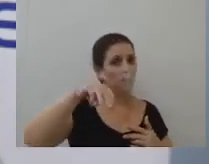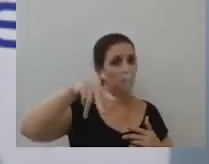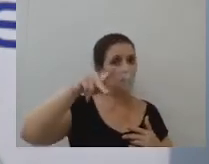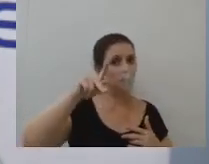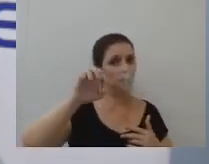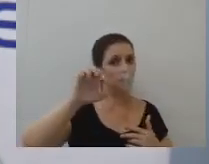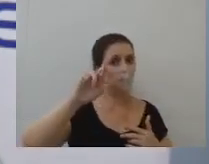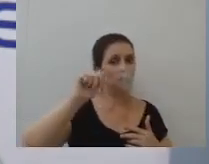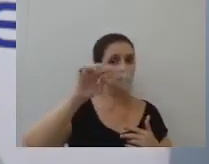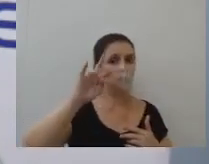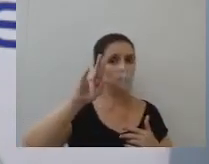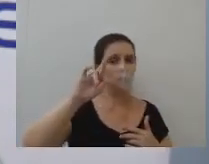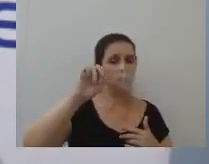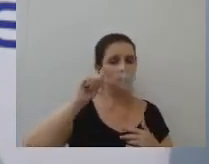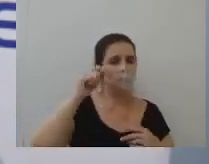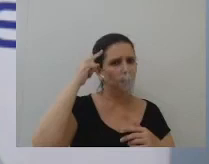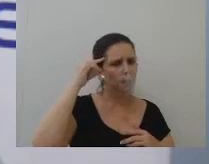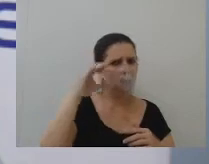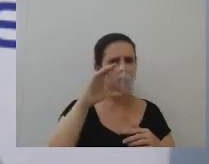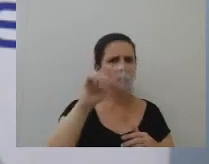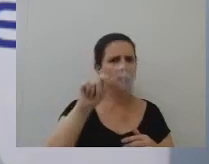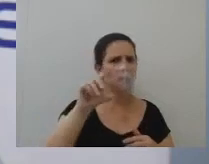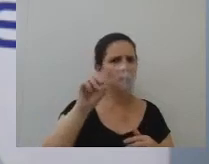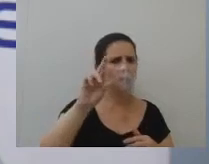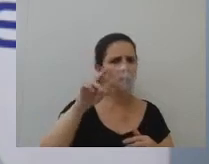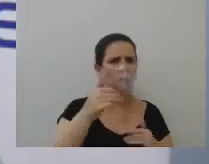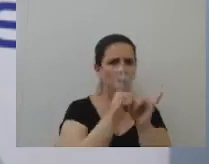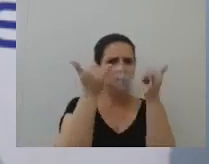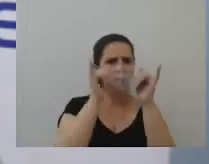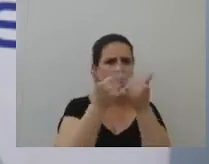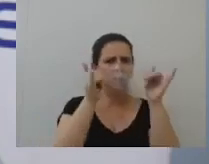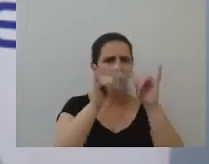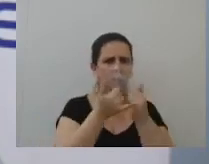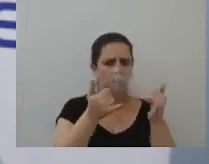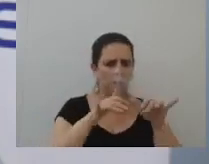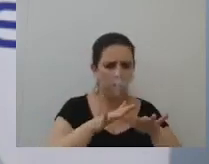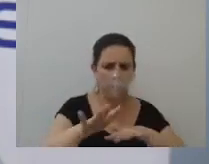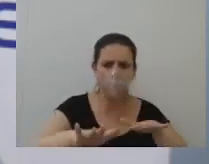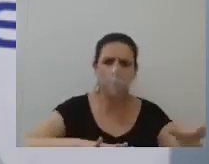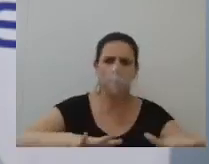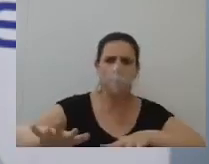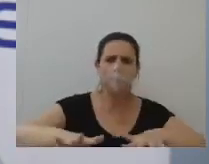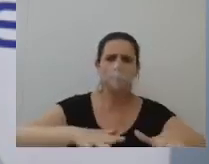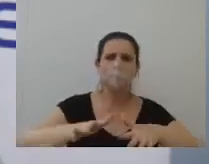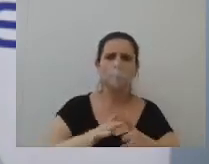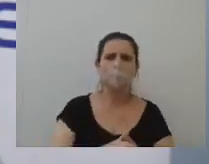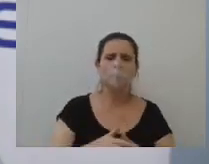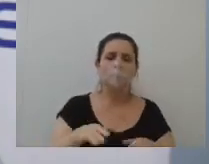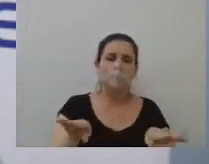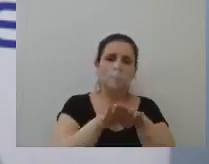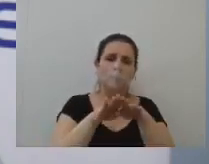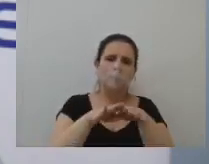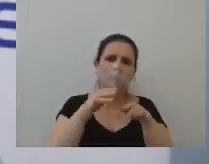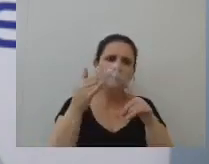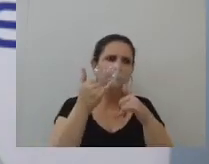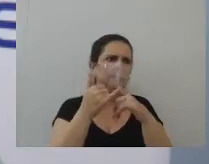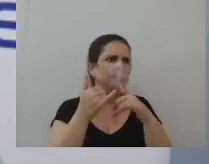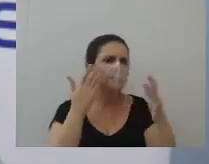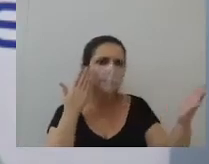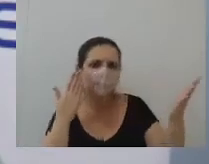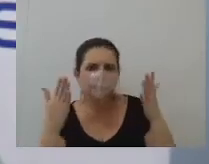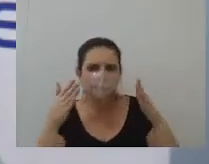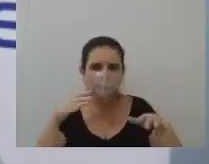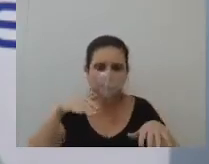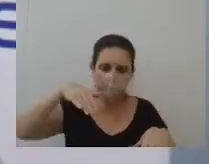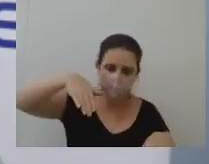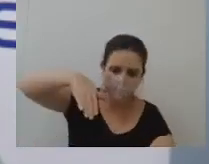em calor como energia, fluindo. Tá certo? Como se fosse uma rampa, e você está brincando lá com seus